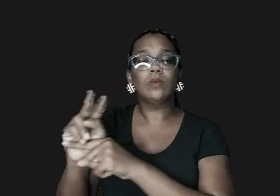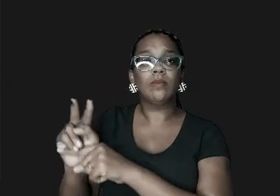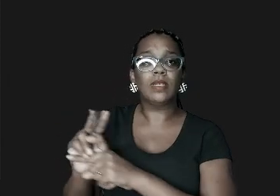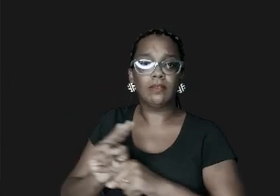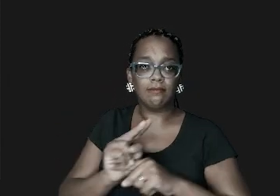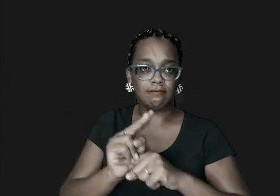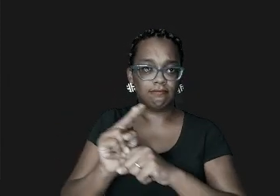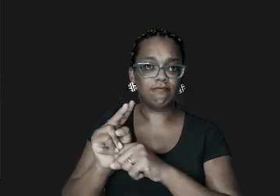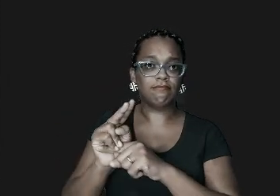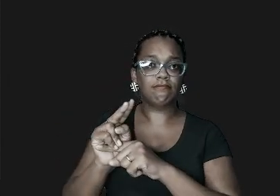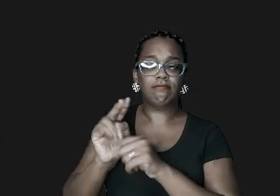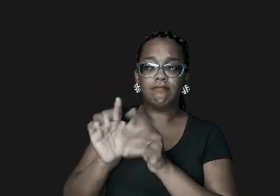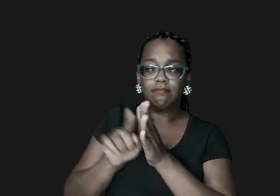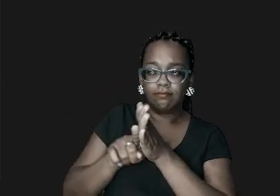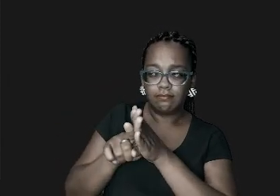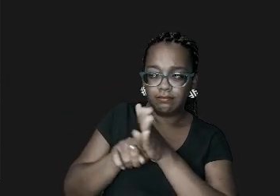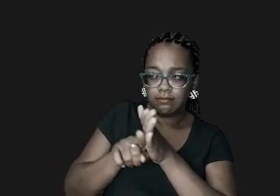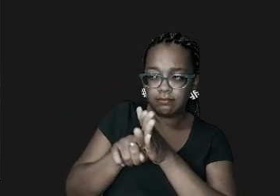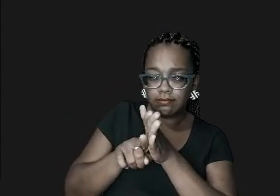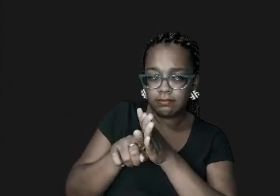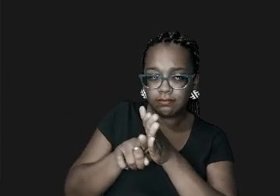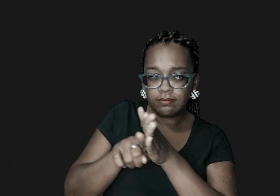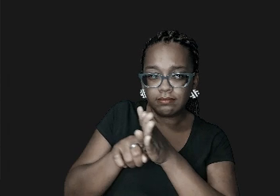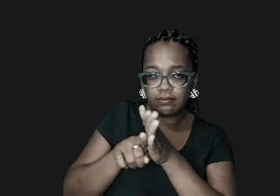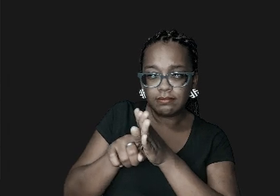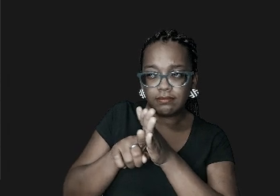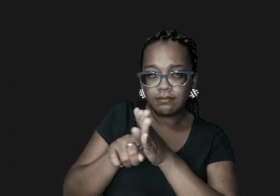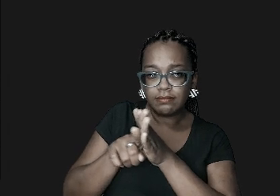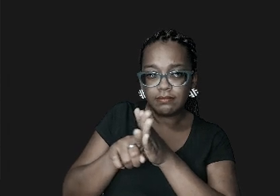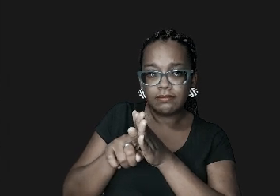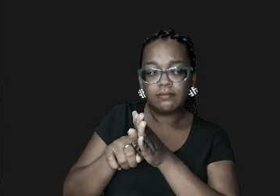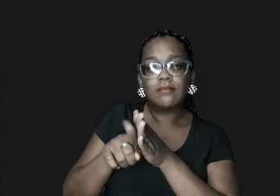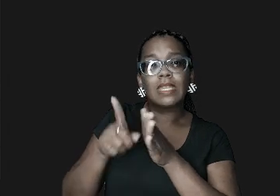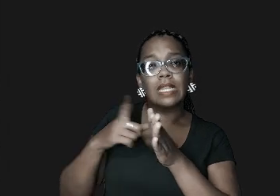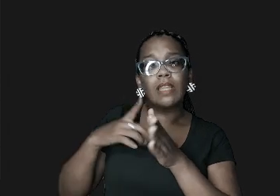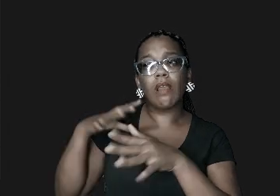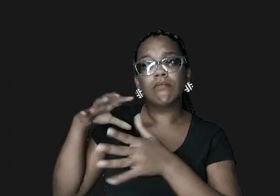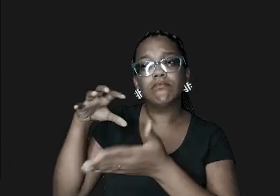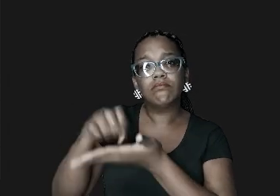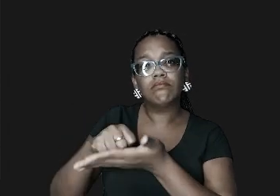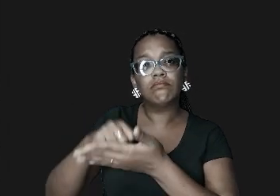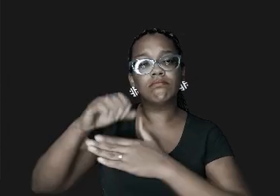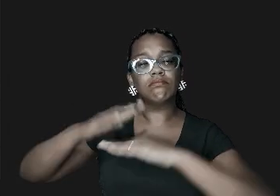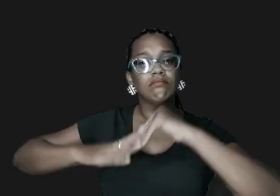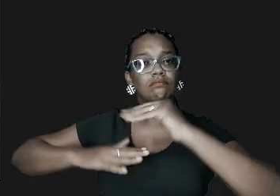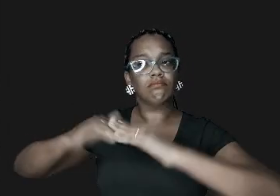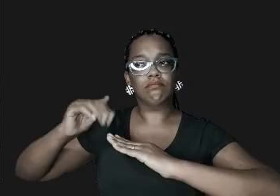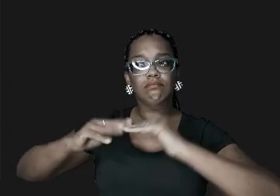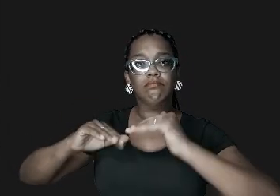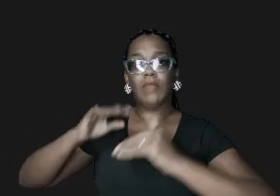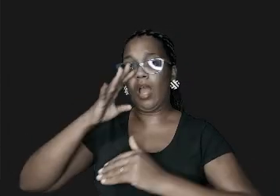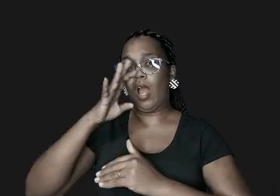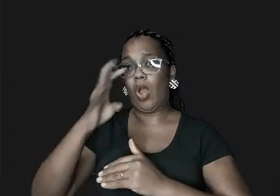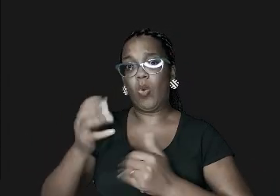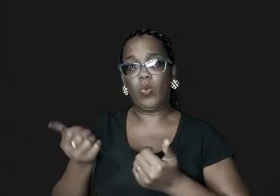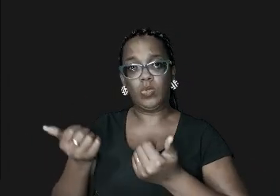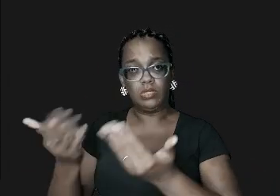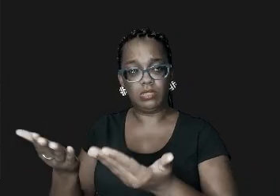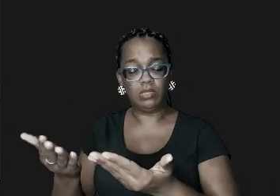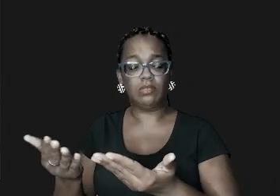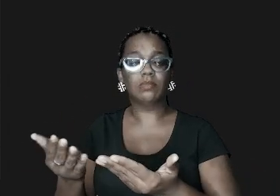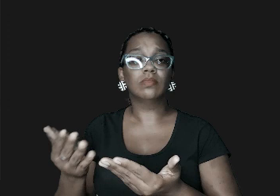desafio de supervisionar investigar e diante elemento de autoria materialidade